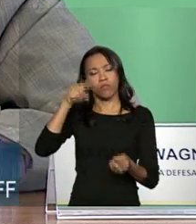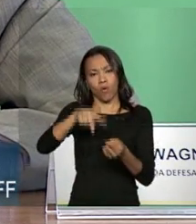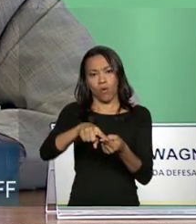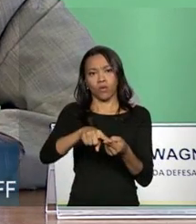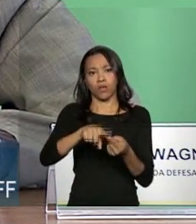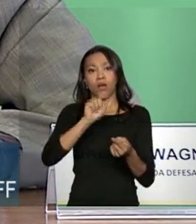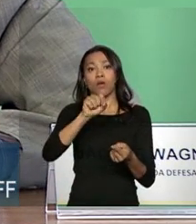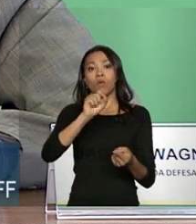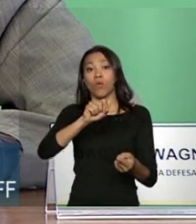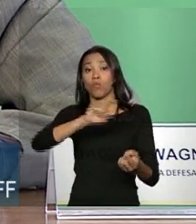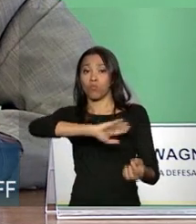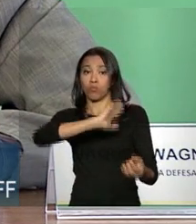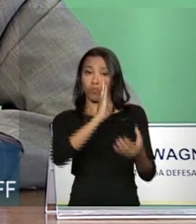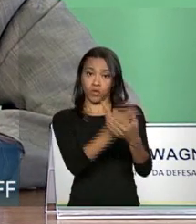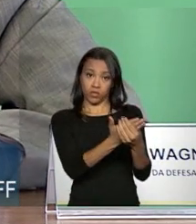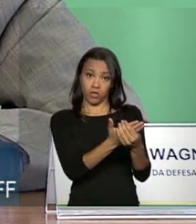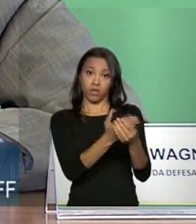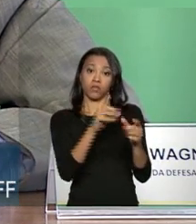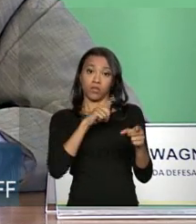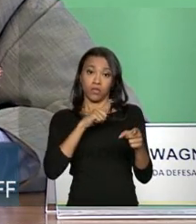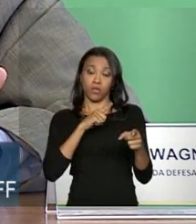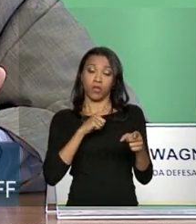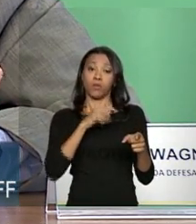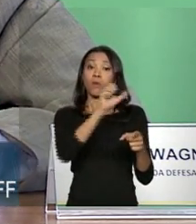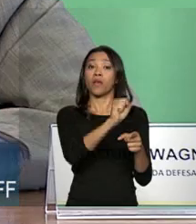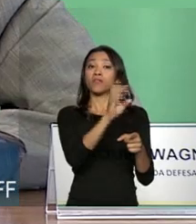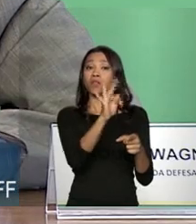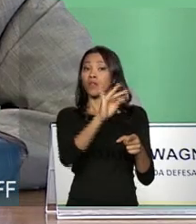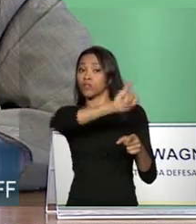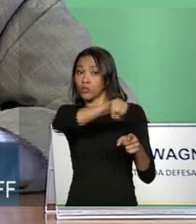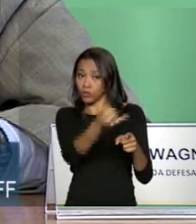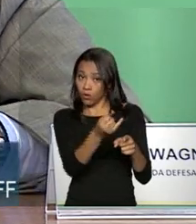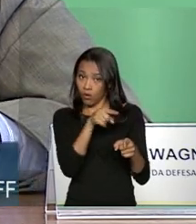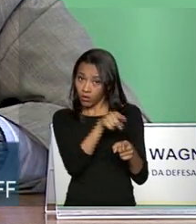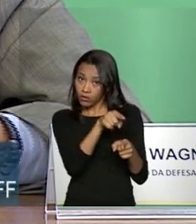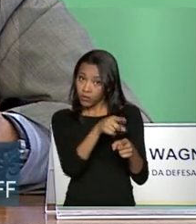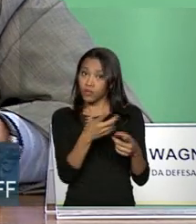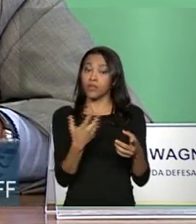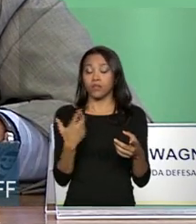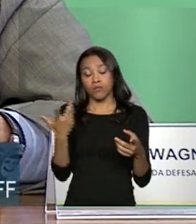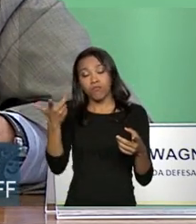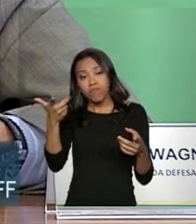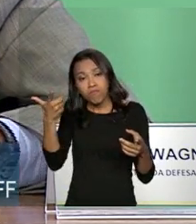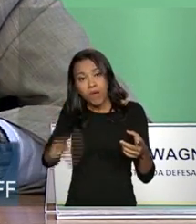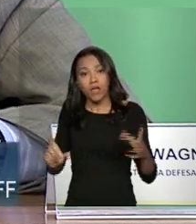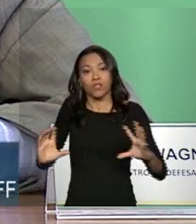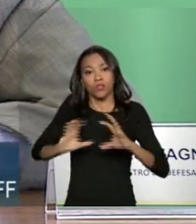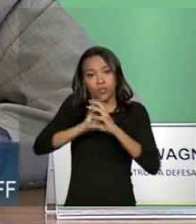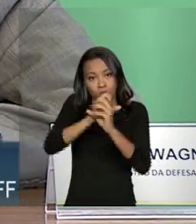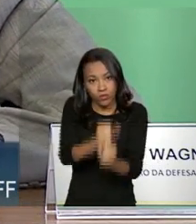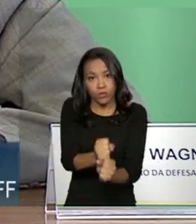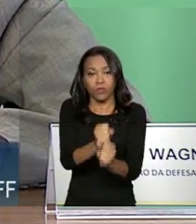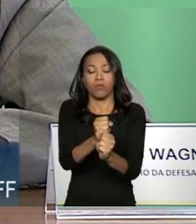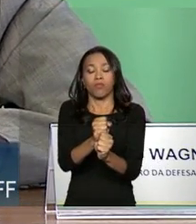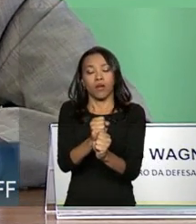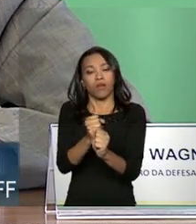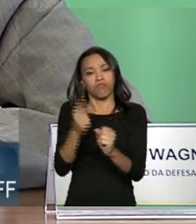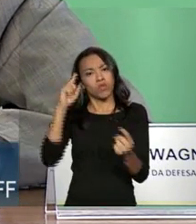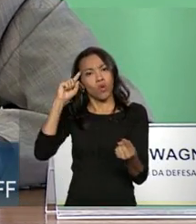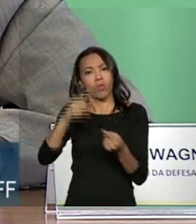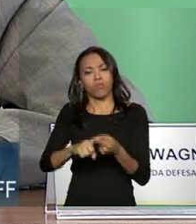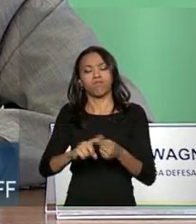em relação à autonomia dos poderes, então eles podem se juntar, se somarem, a serem parte também nessa